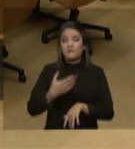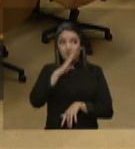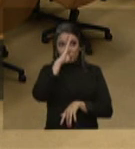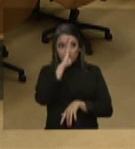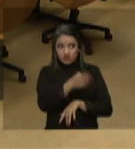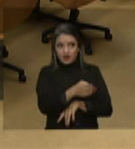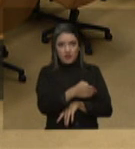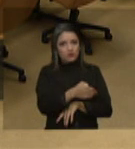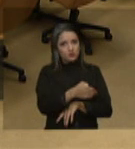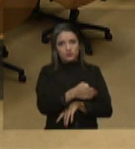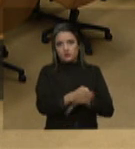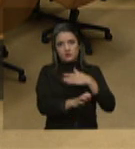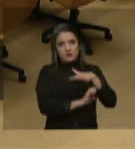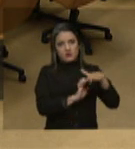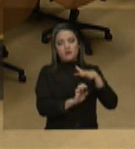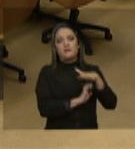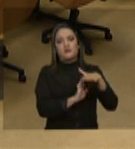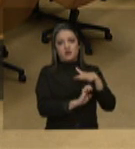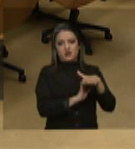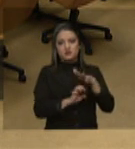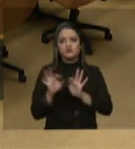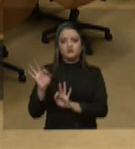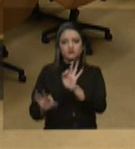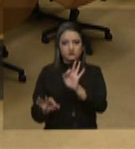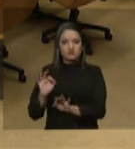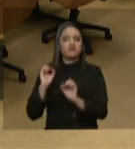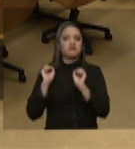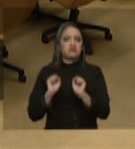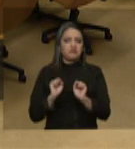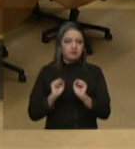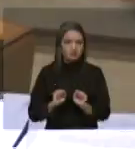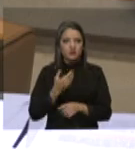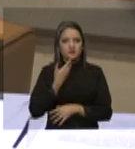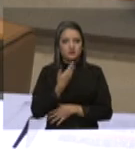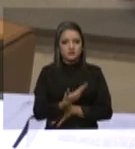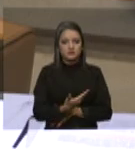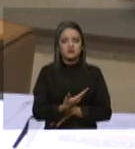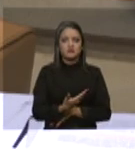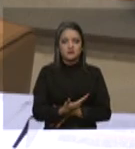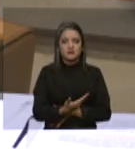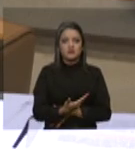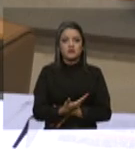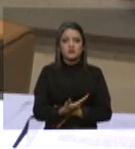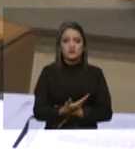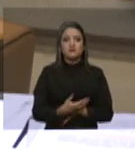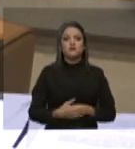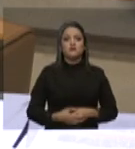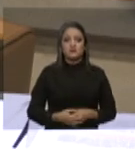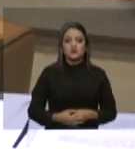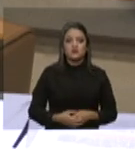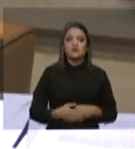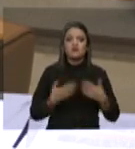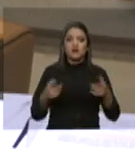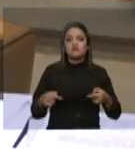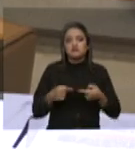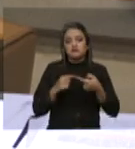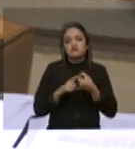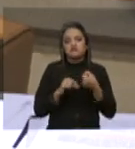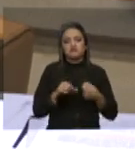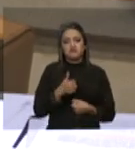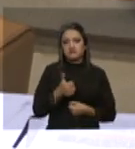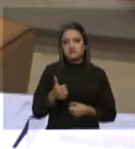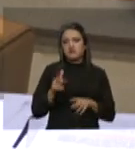de dados e comunicações eletrônicas das autoridades nacionais a empresa de tecnologia nas específicas e fotos do artigo 11 Na